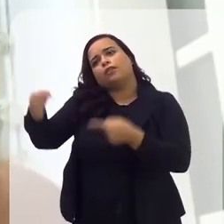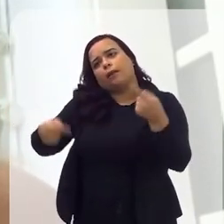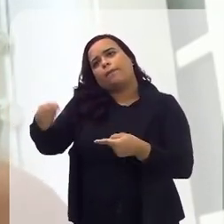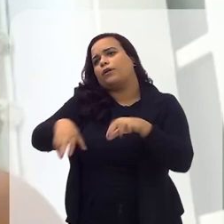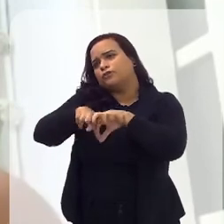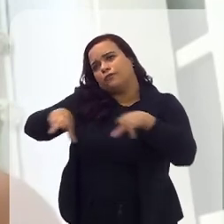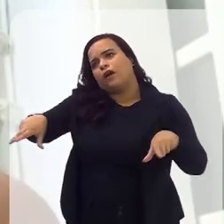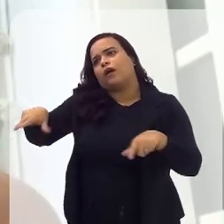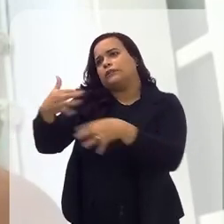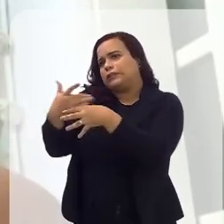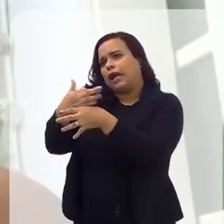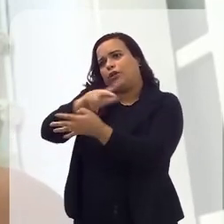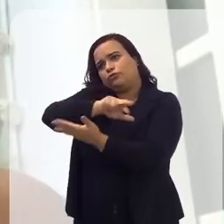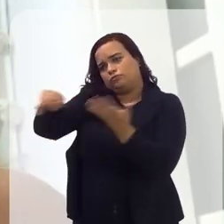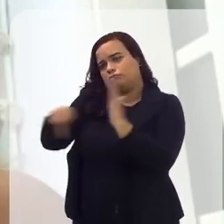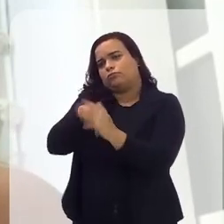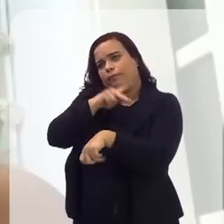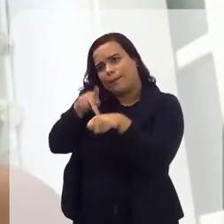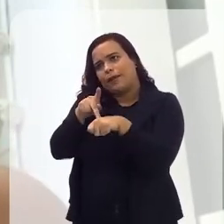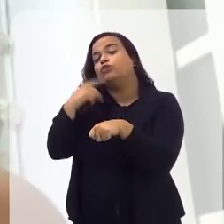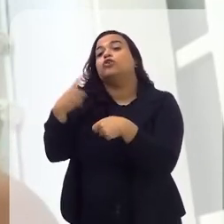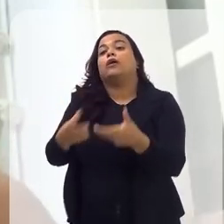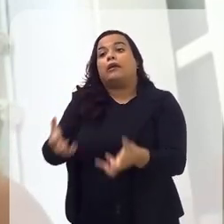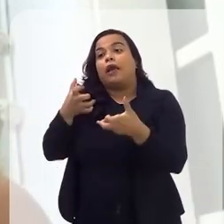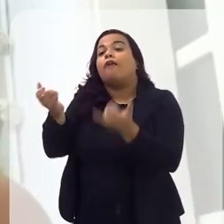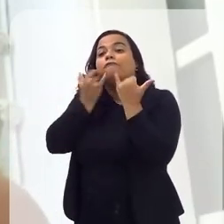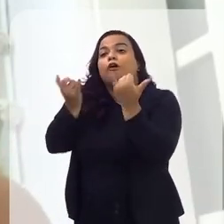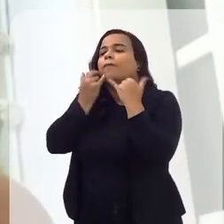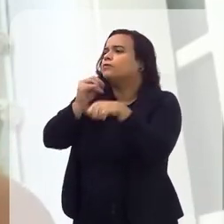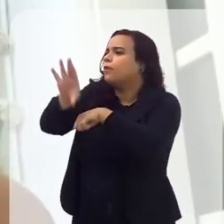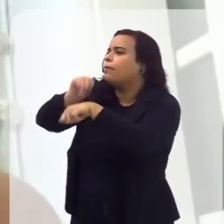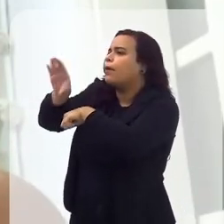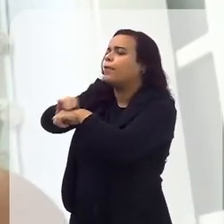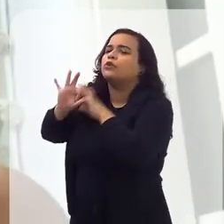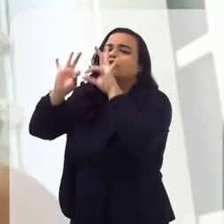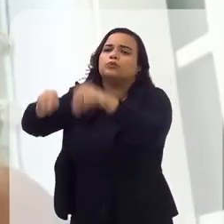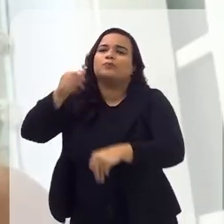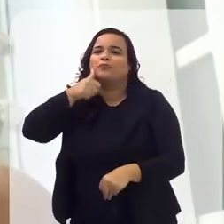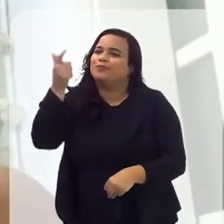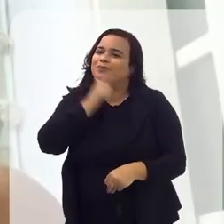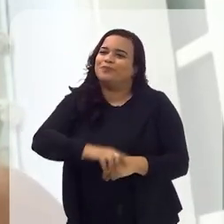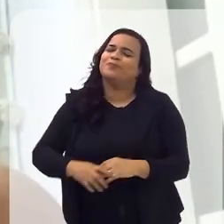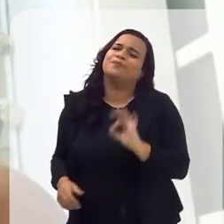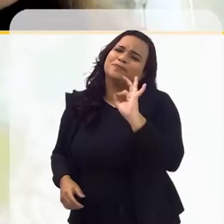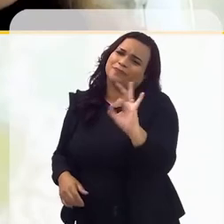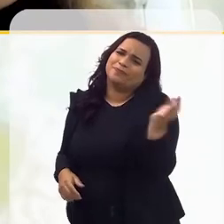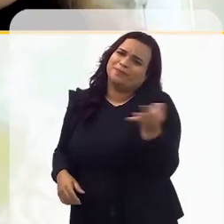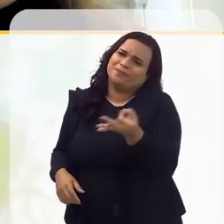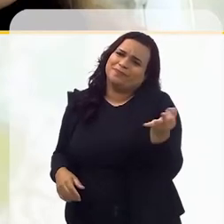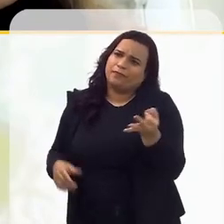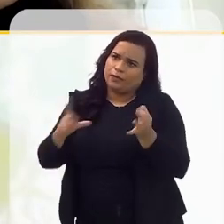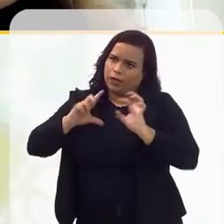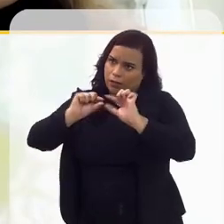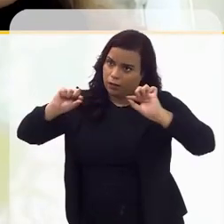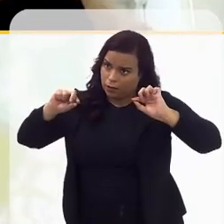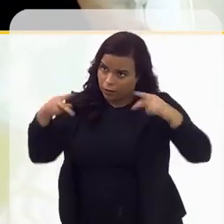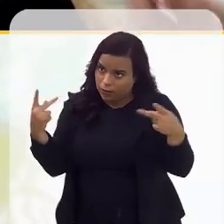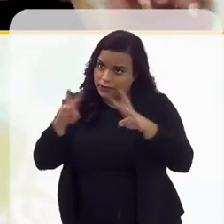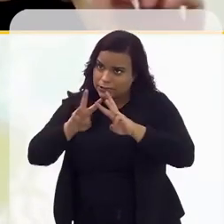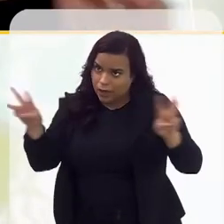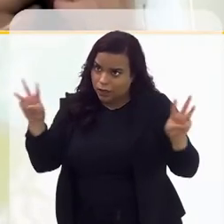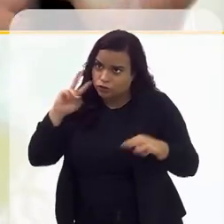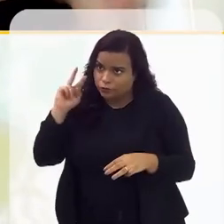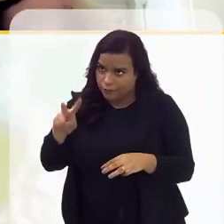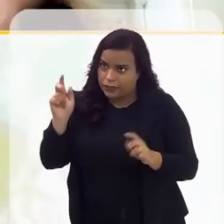promover debates nas mais diversas cidades do país. É isso que a gente quer, que a informação chegue, né, a todas as mulheres. Perfeito. Tem algum link,